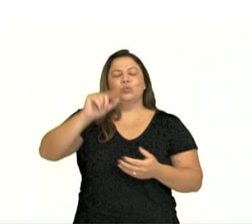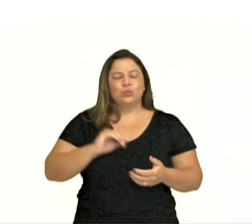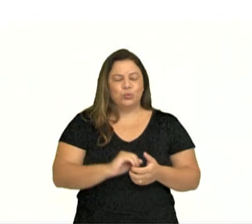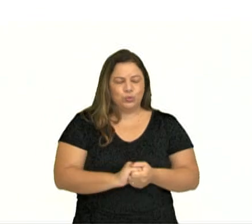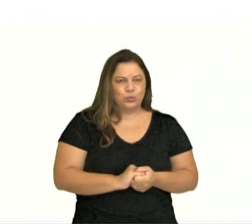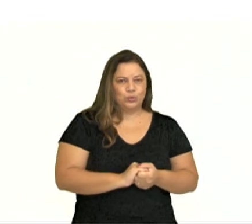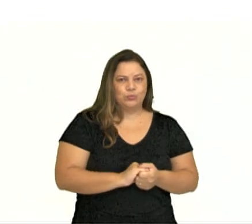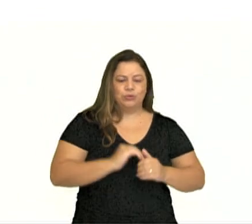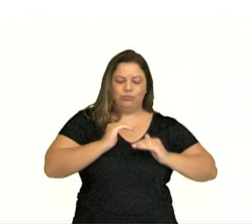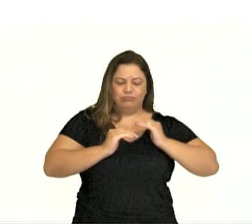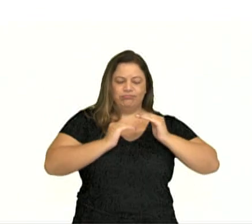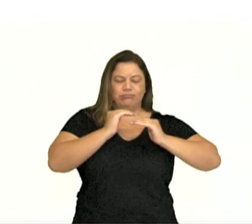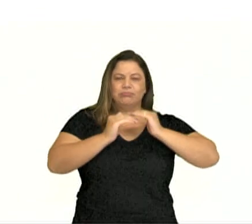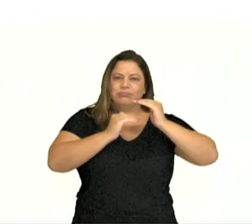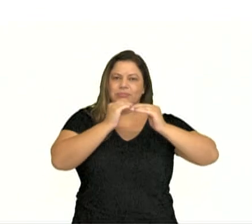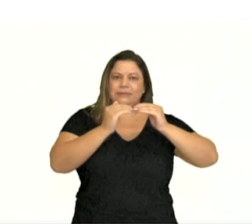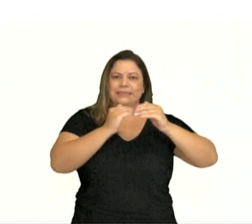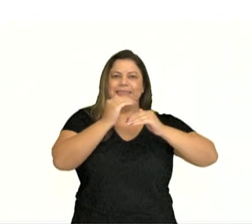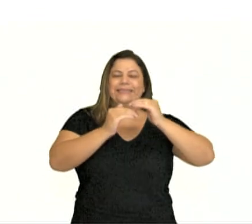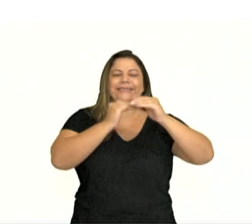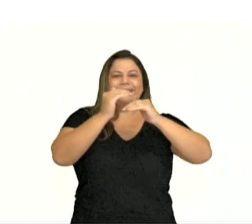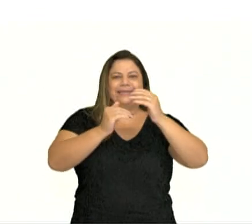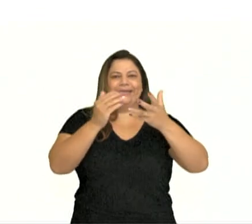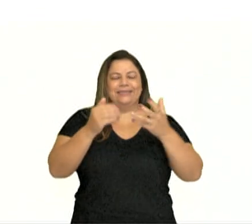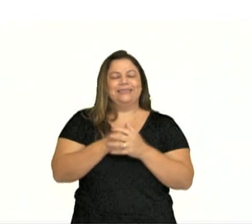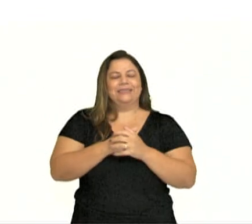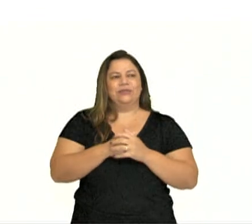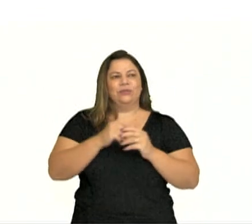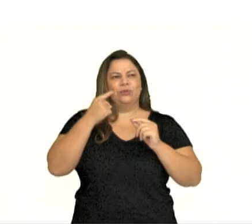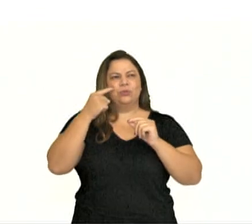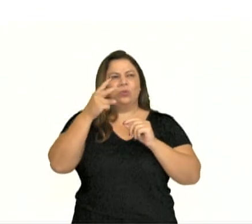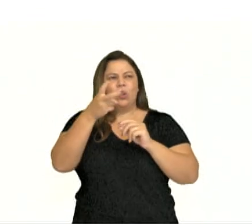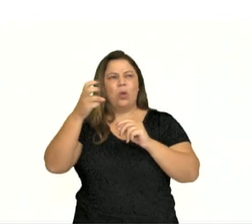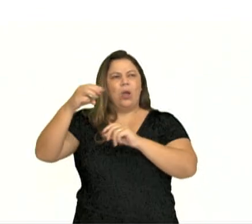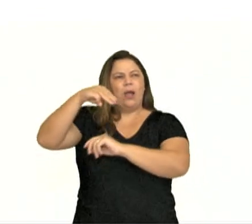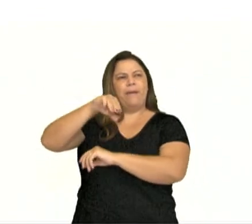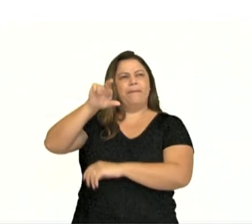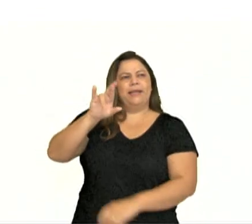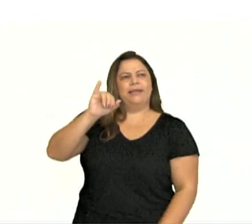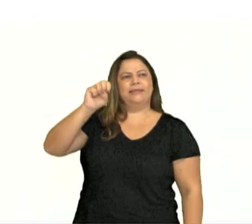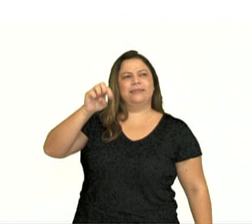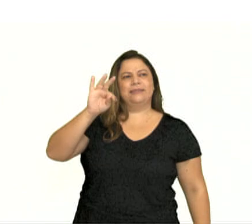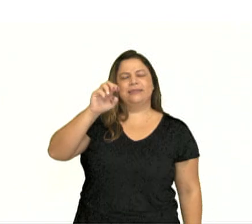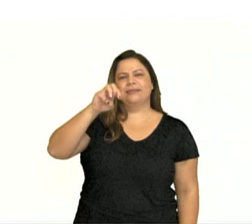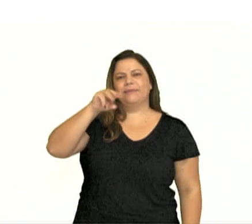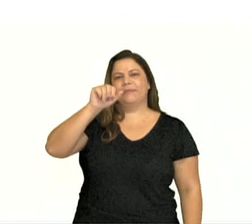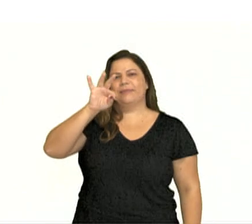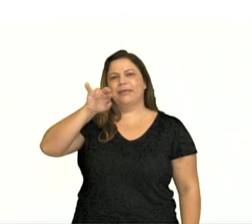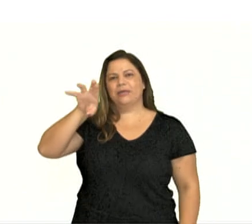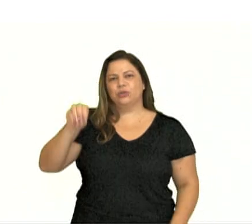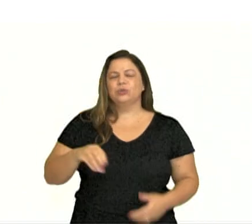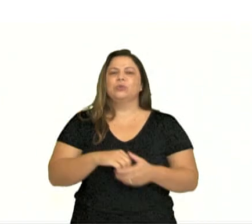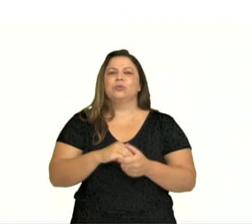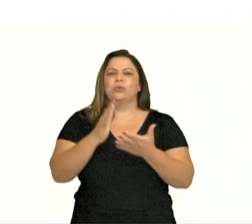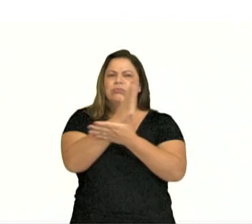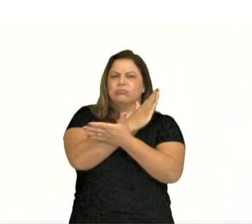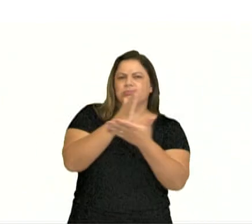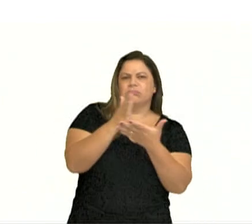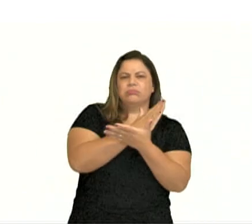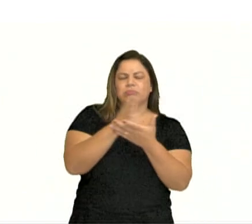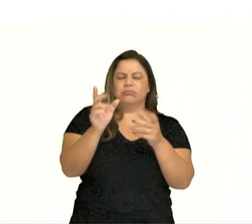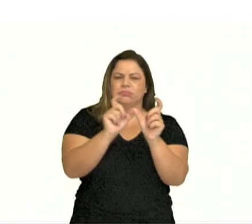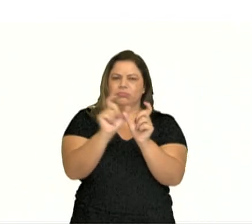de crescimento, também chamado de tecido meristemático. As células que o formam se dividem continuamente,